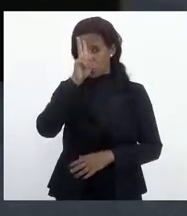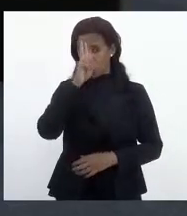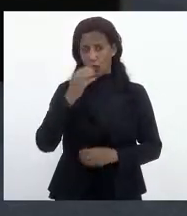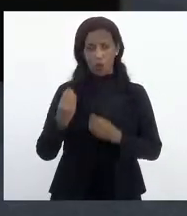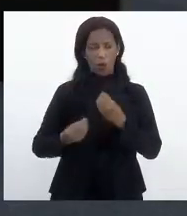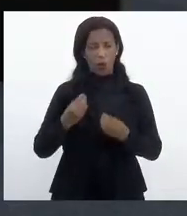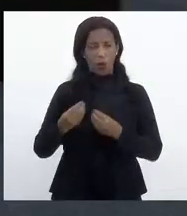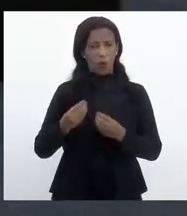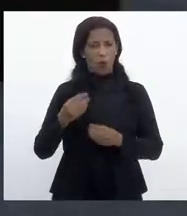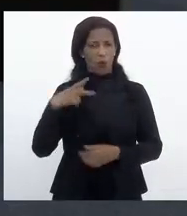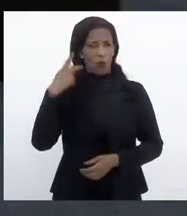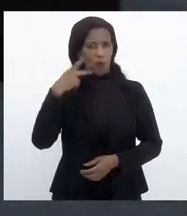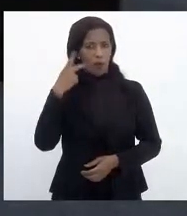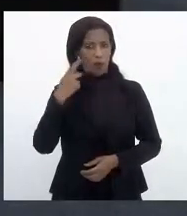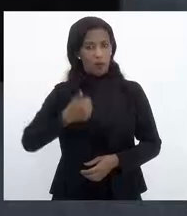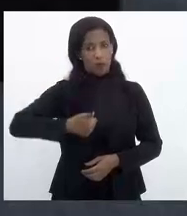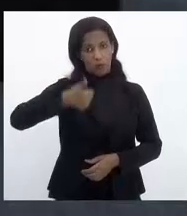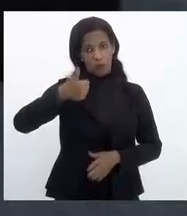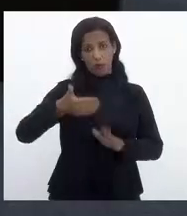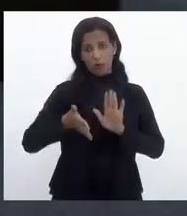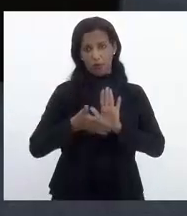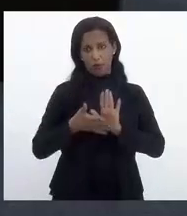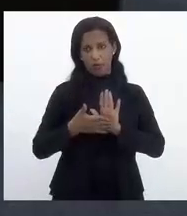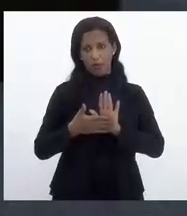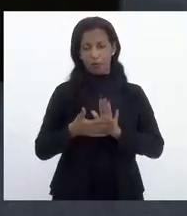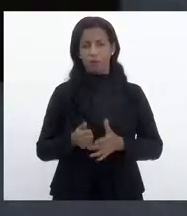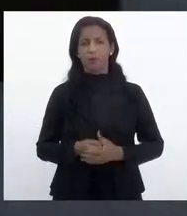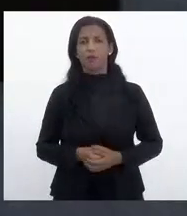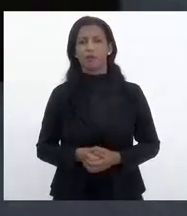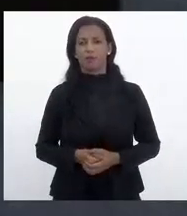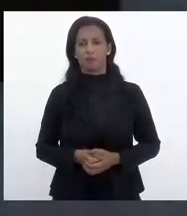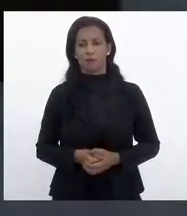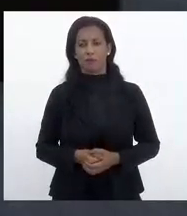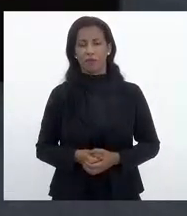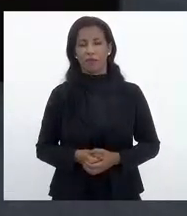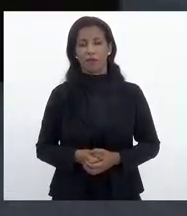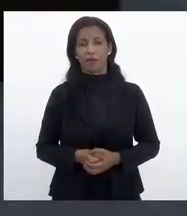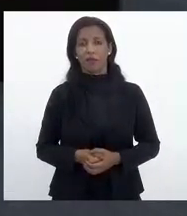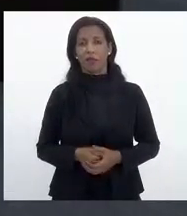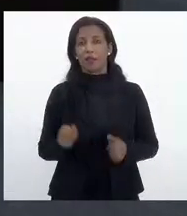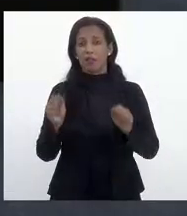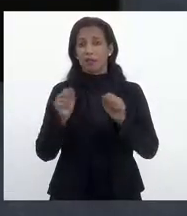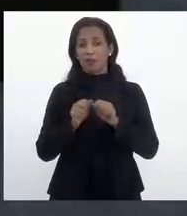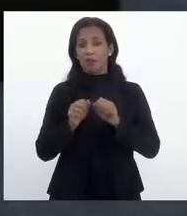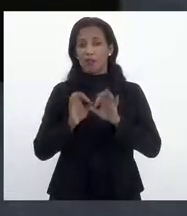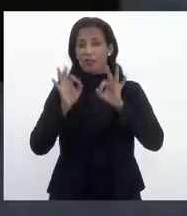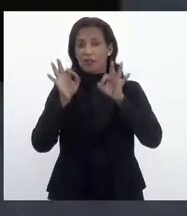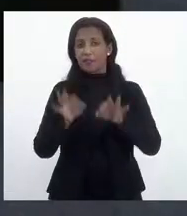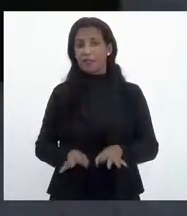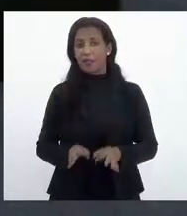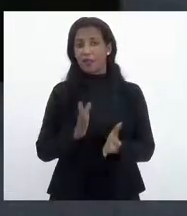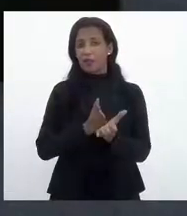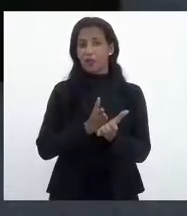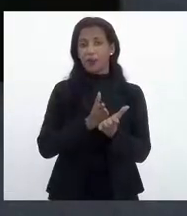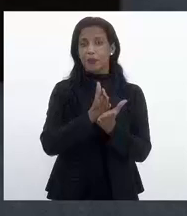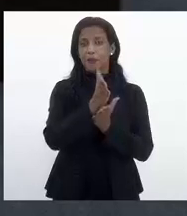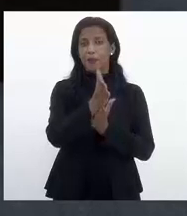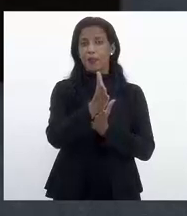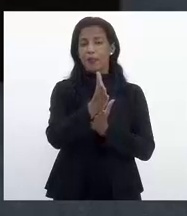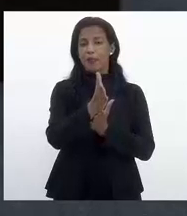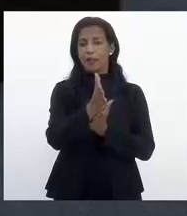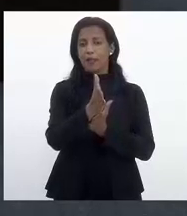como o parlamentar de primeiro mandato se eu não me engano primeiro mandato e vai fazer a coisa certa que é seguir